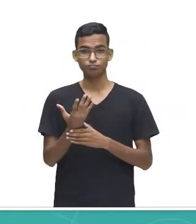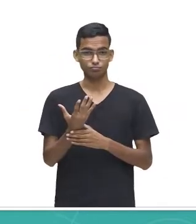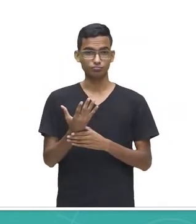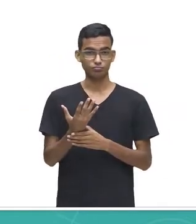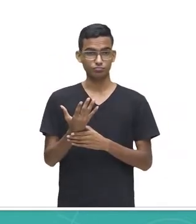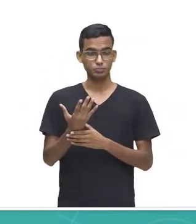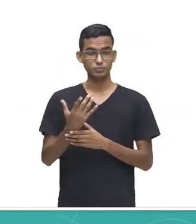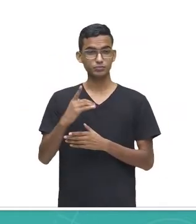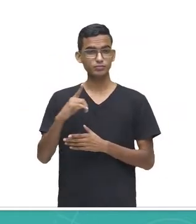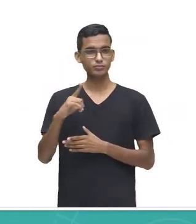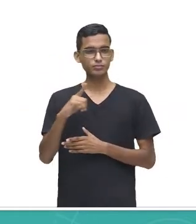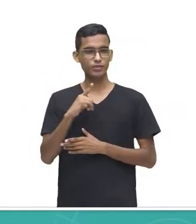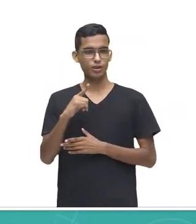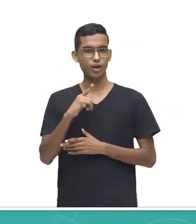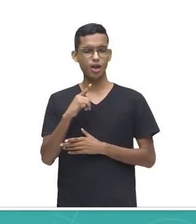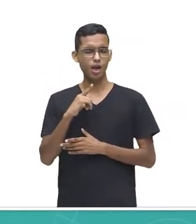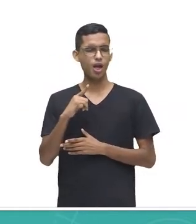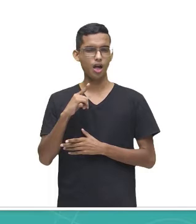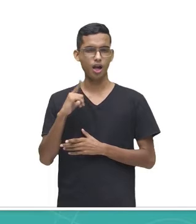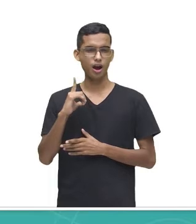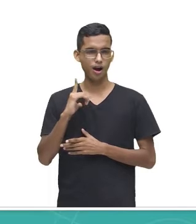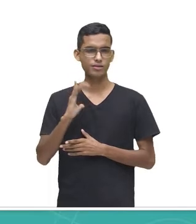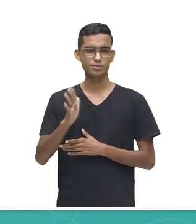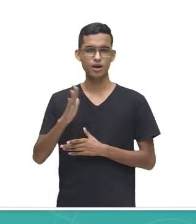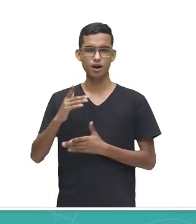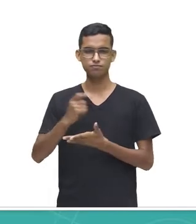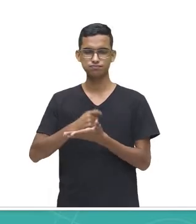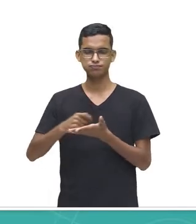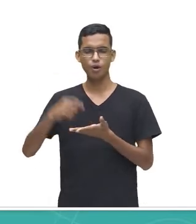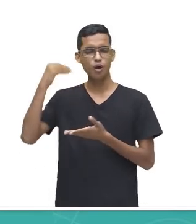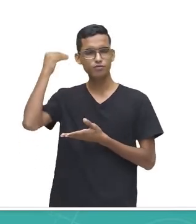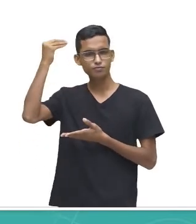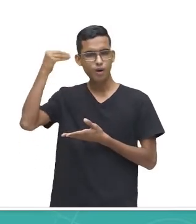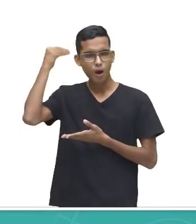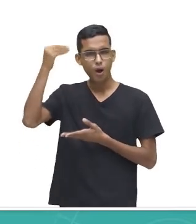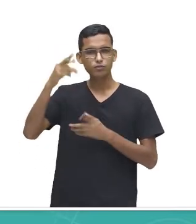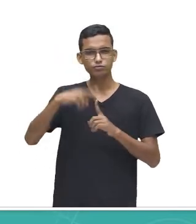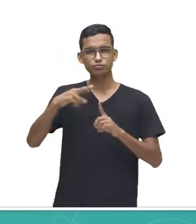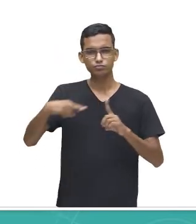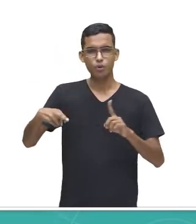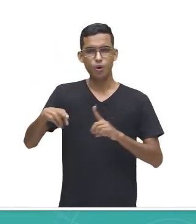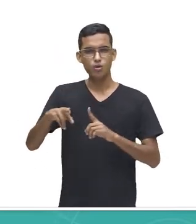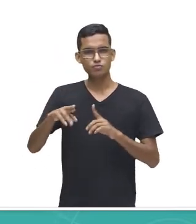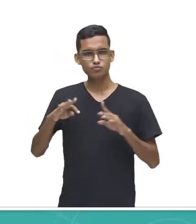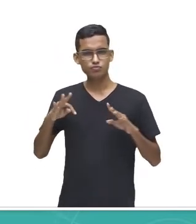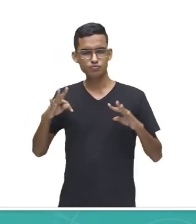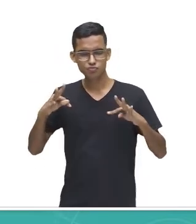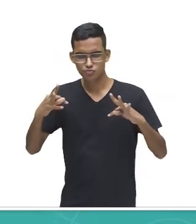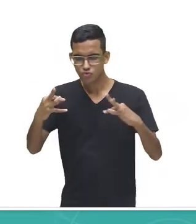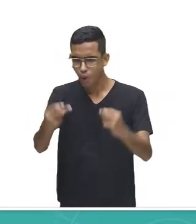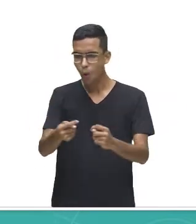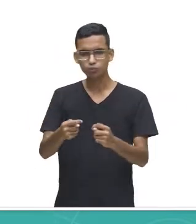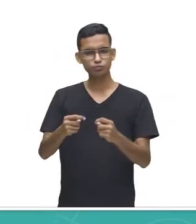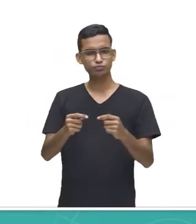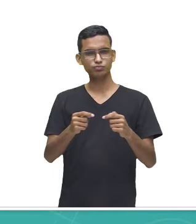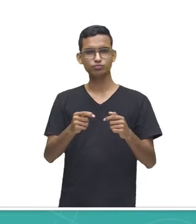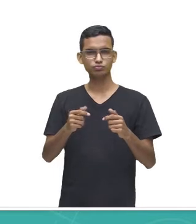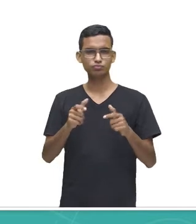registros de experiência religiosa em todos os tempos e lugares. Vamos